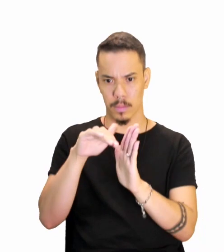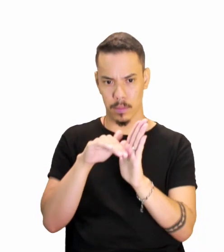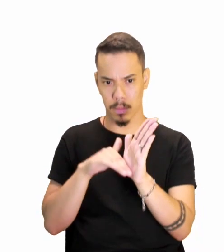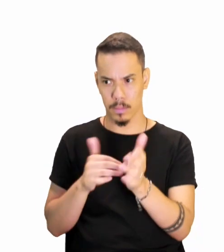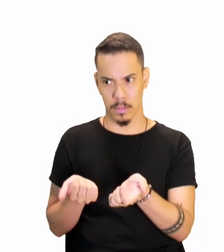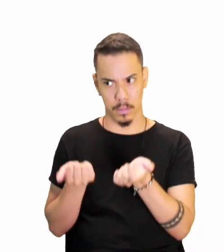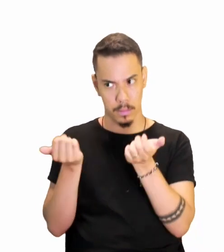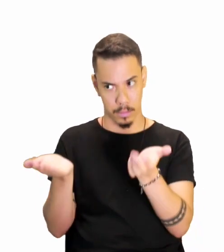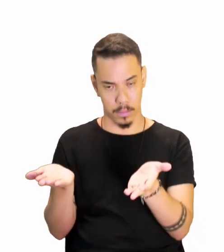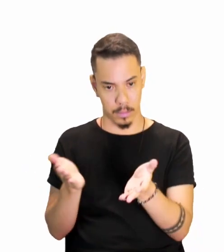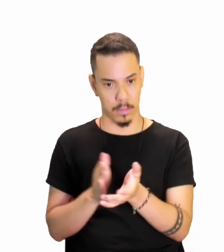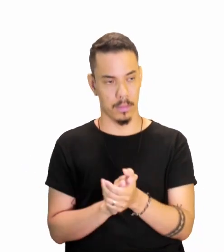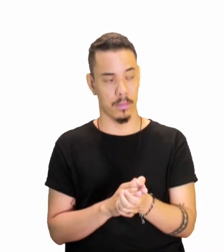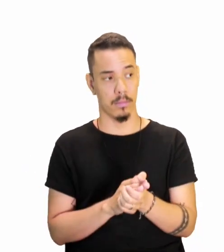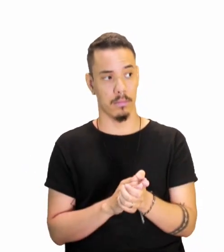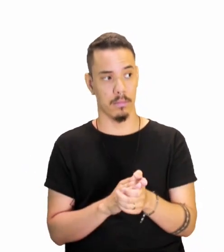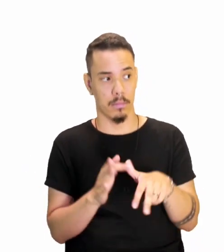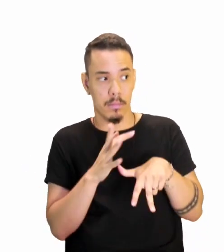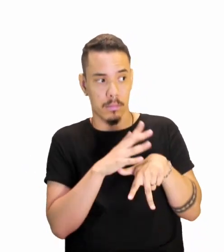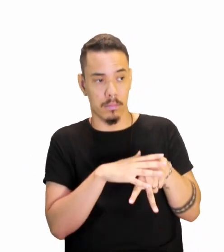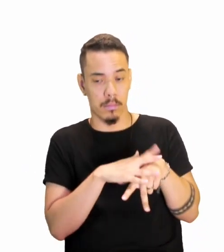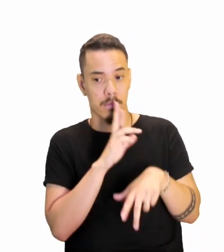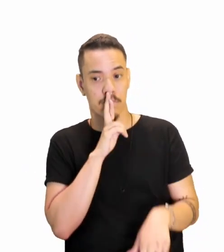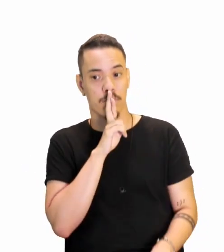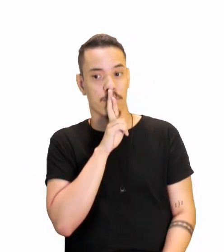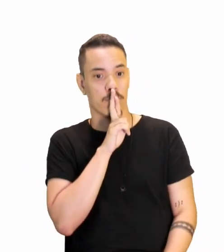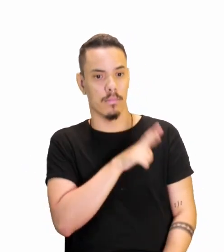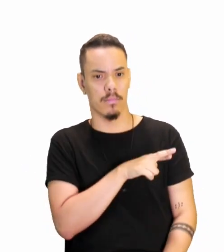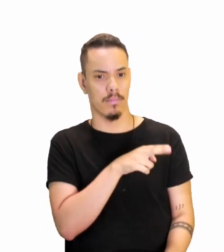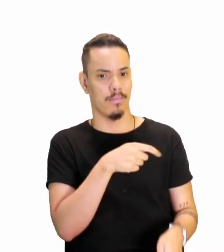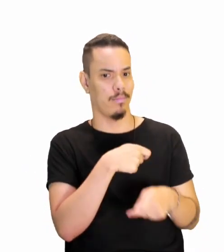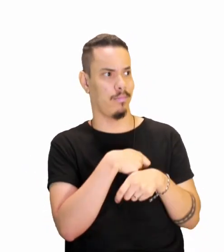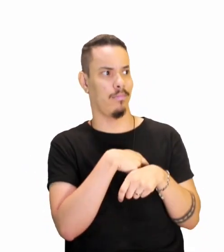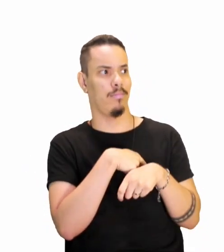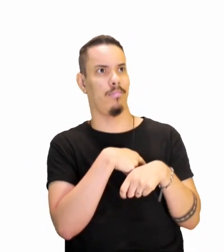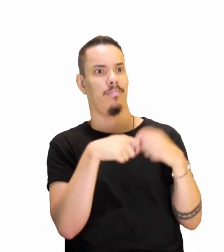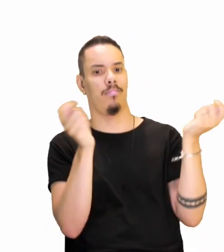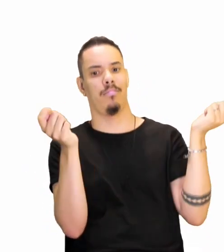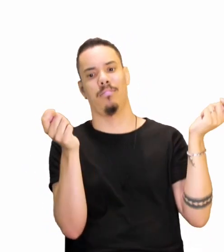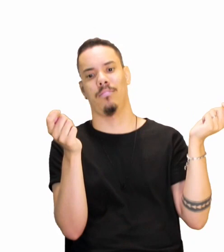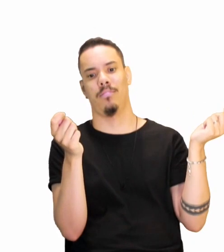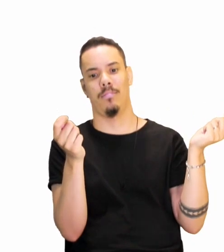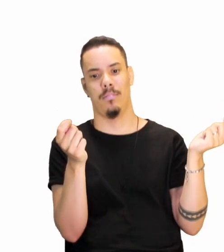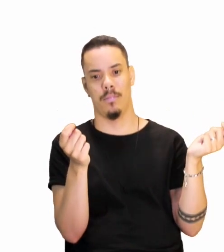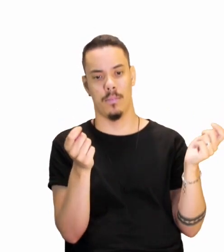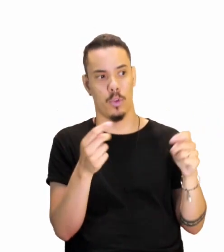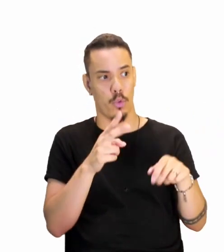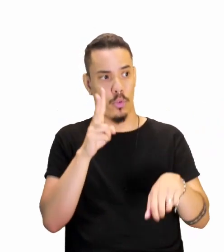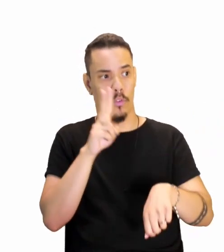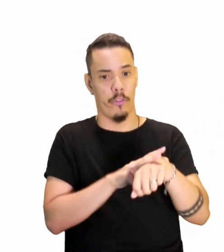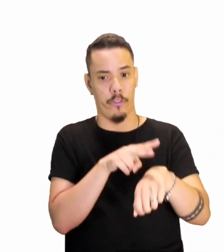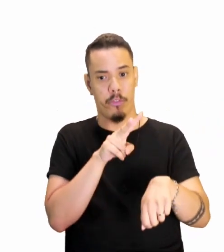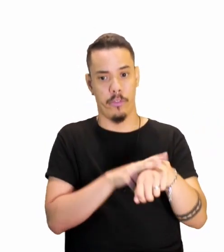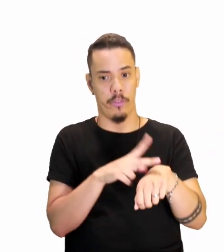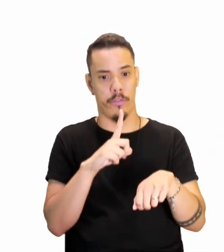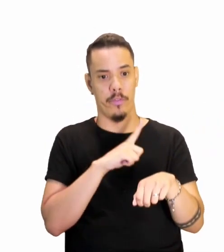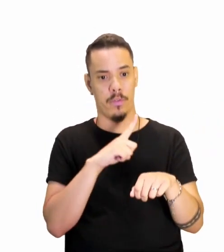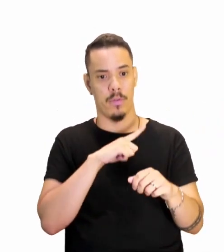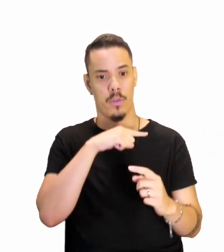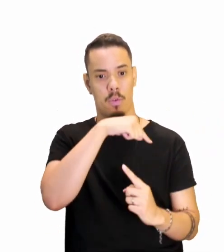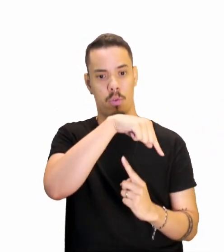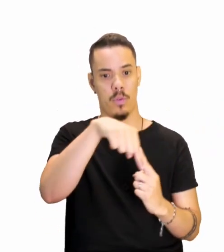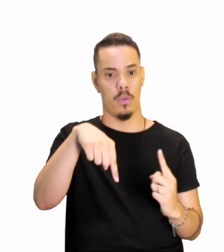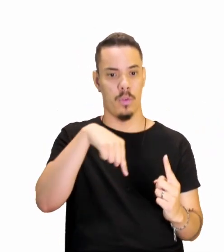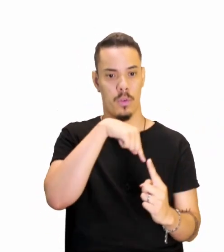receitei? O paciente responde: impossível, doutor. O vidro tinha um rótulo